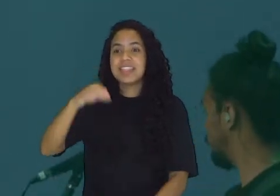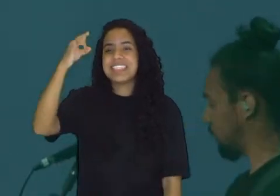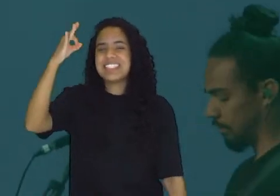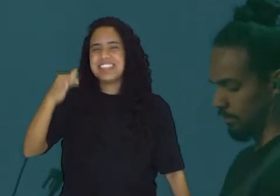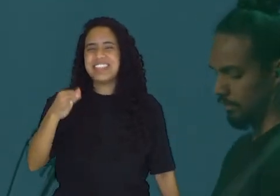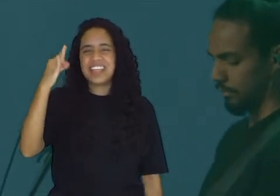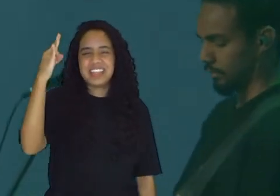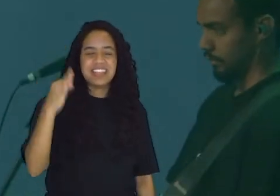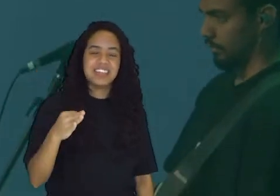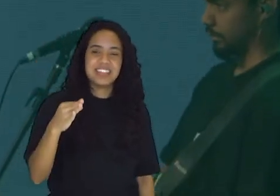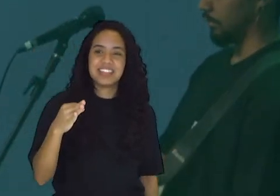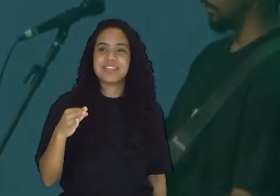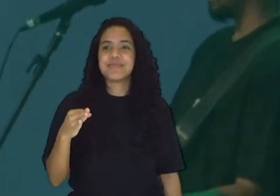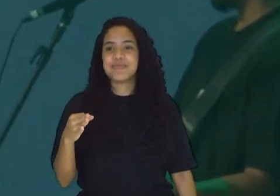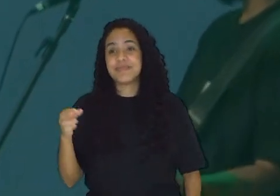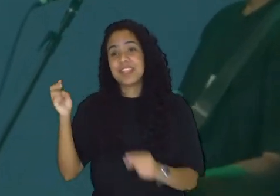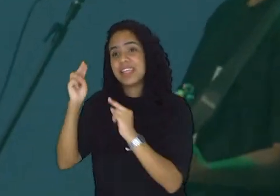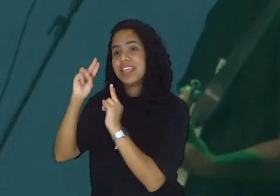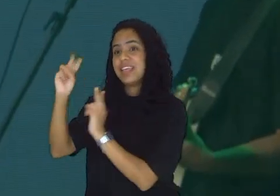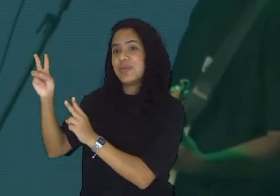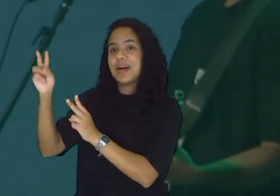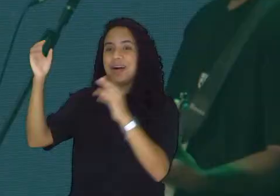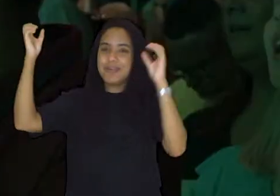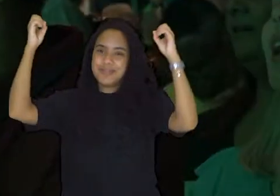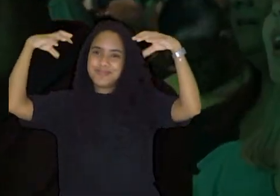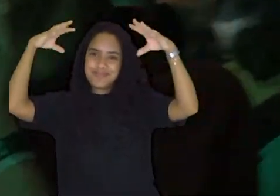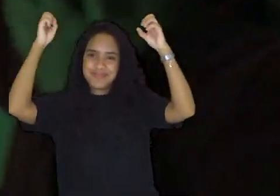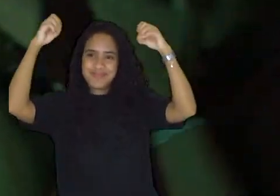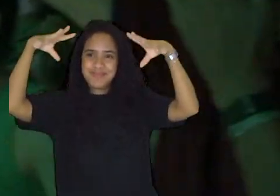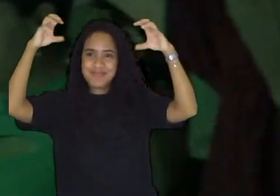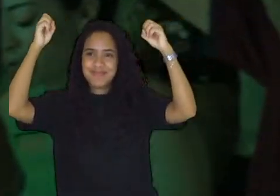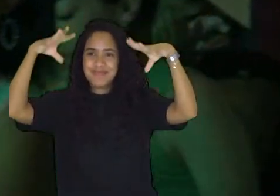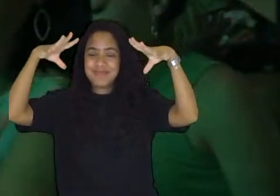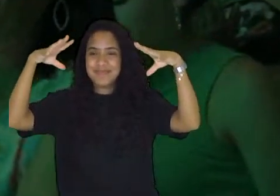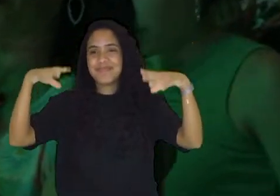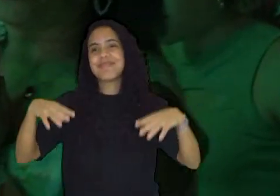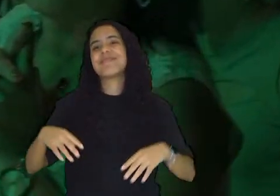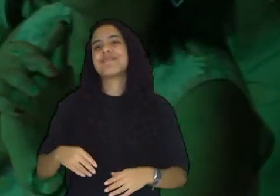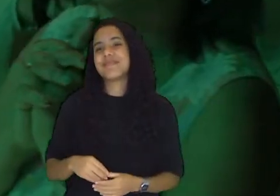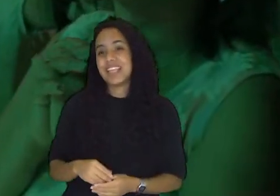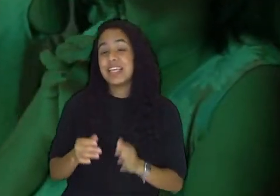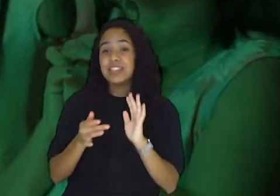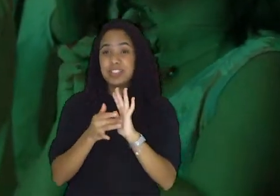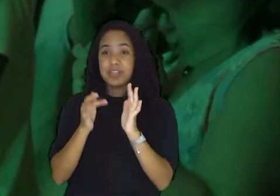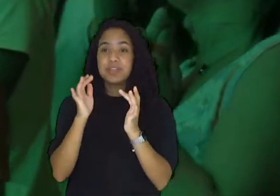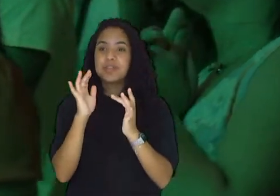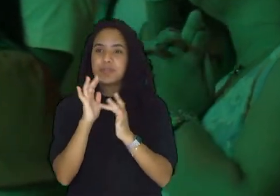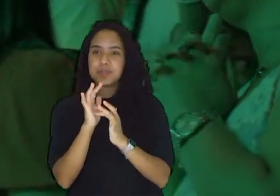thank you.